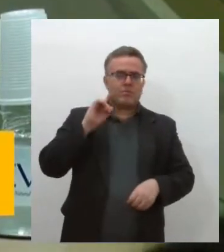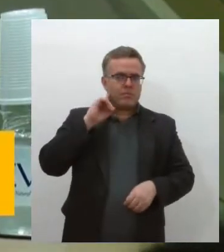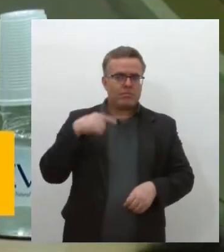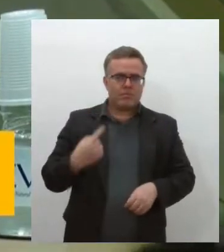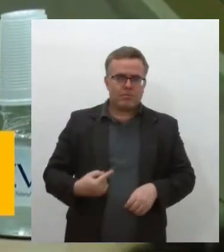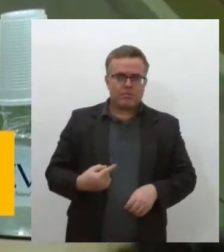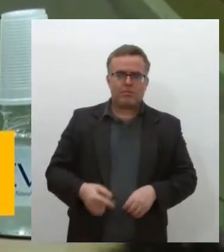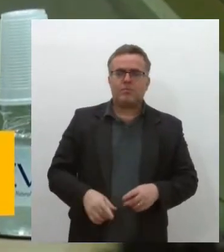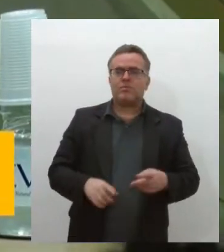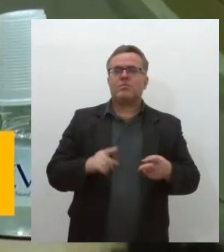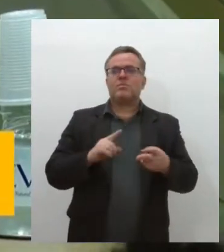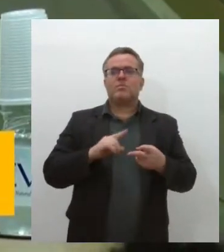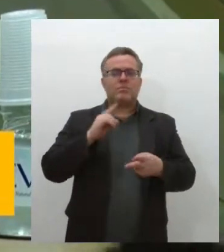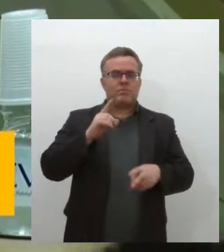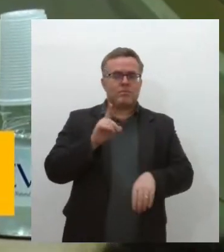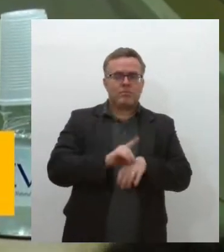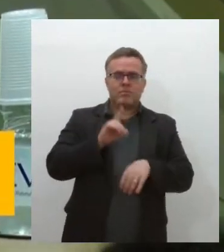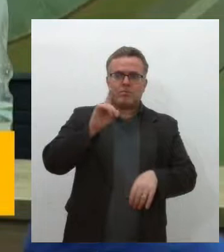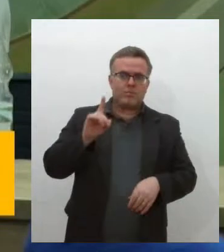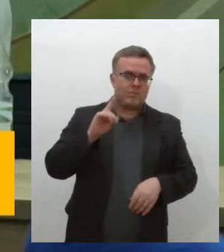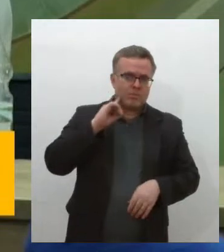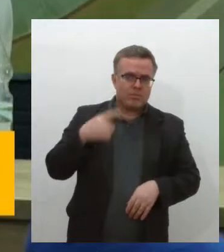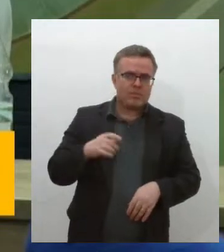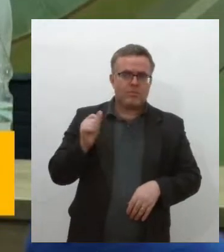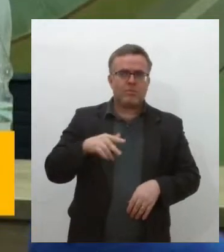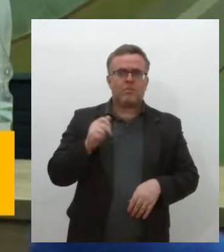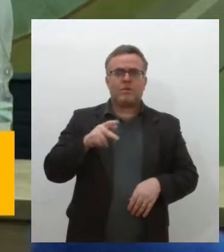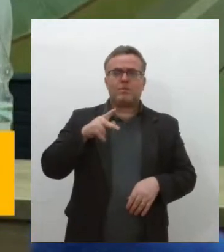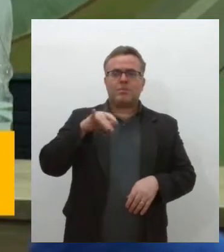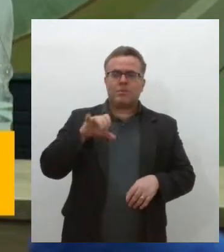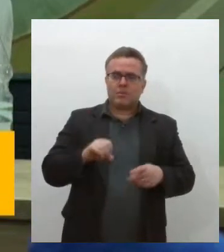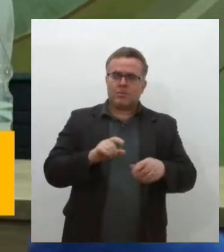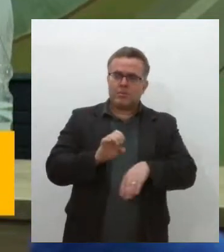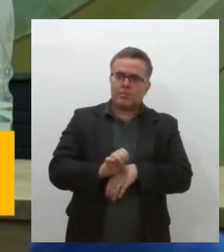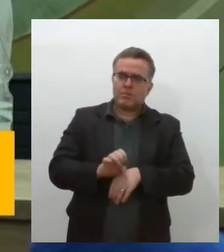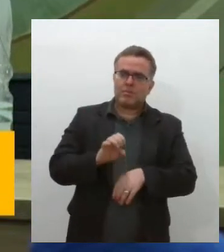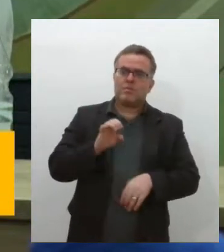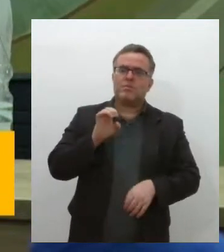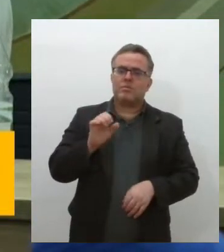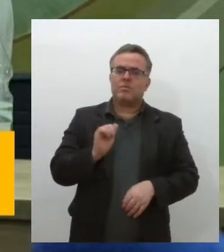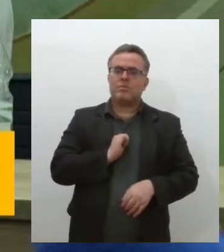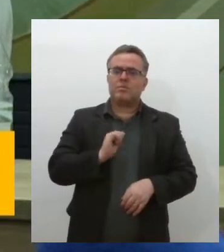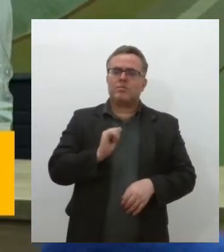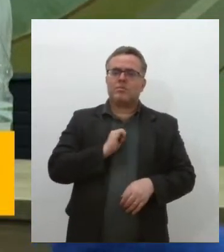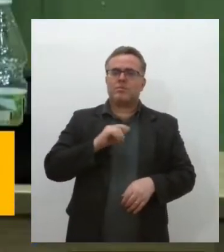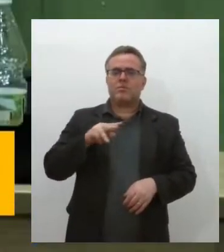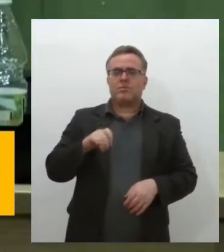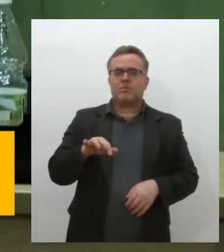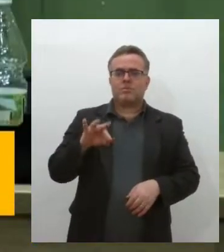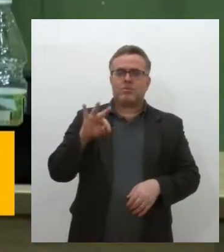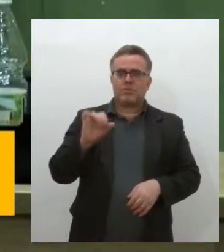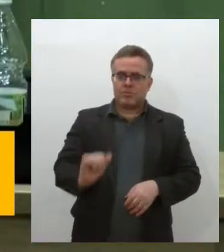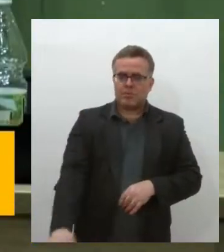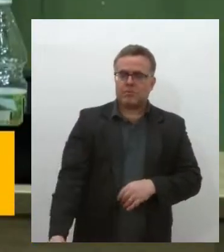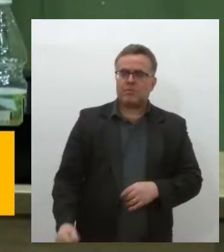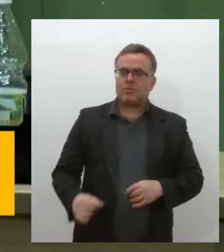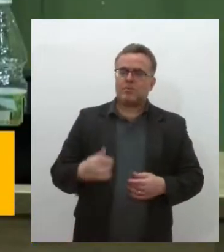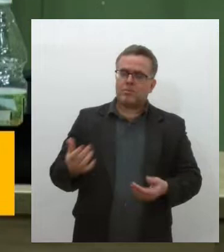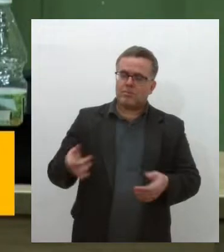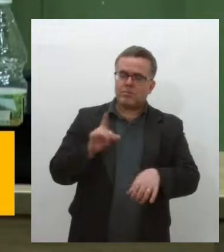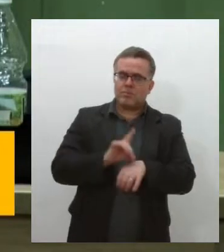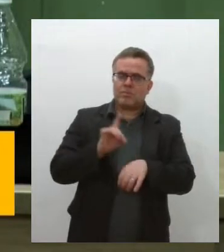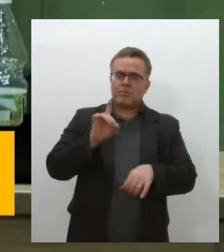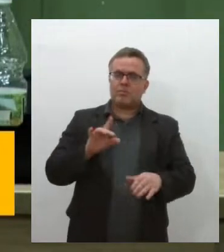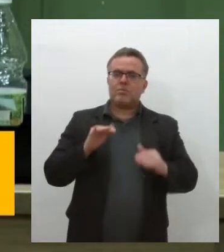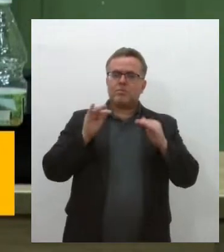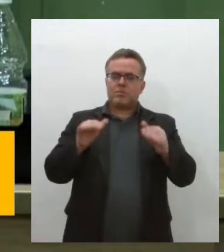doutora em Antropologia Ana Paula Miranda, a especialista em Antropologia Marta Salles Costa e a doutora e